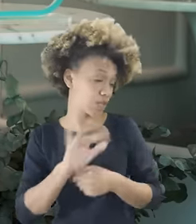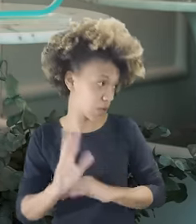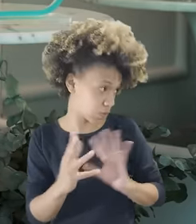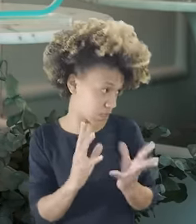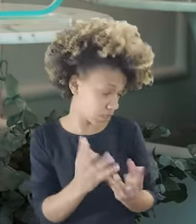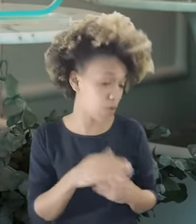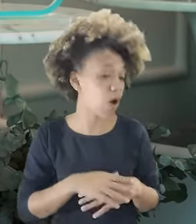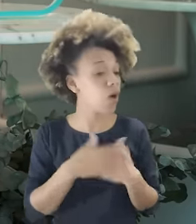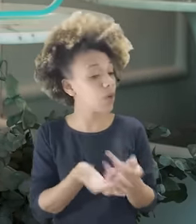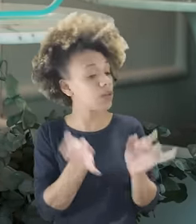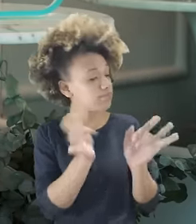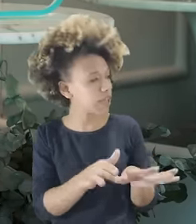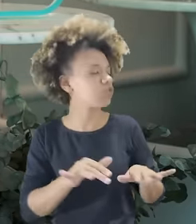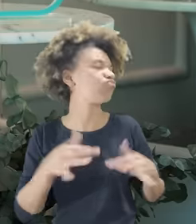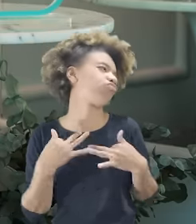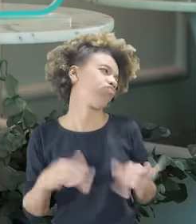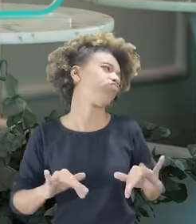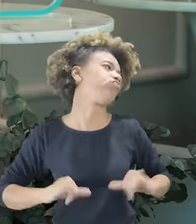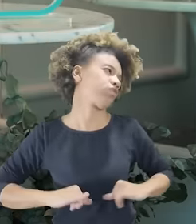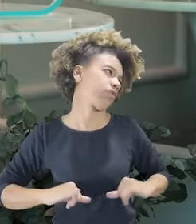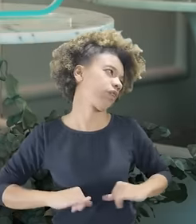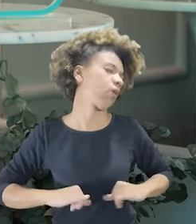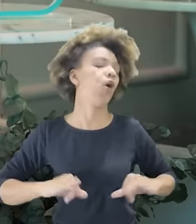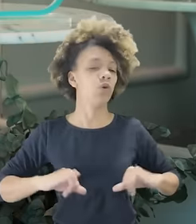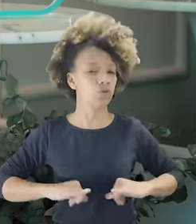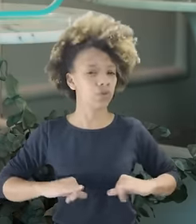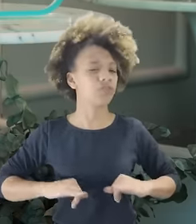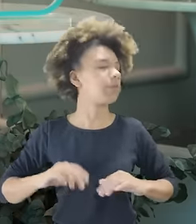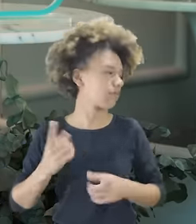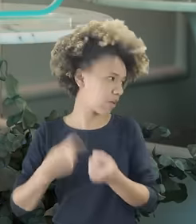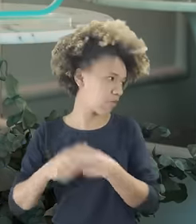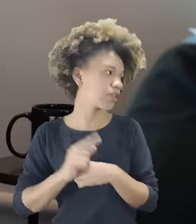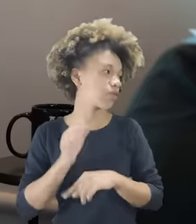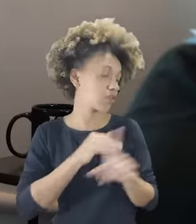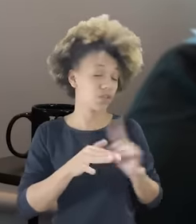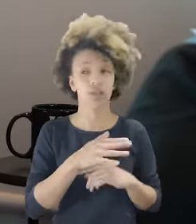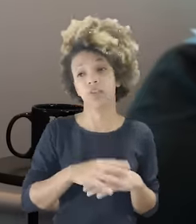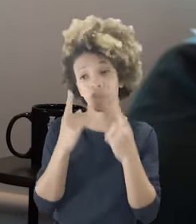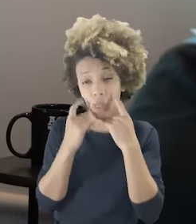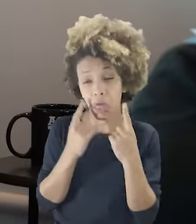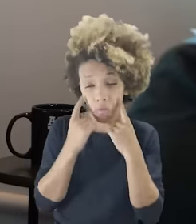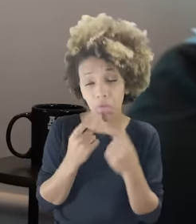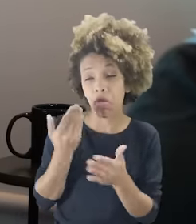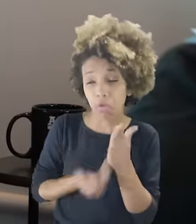aconteceram quando a pessoa sofreu o sofrimento é evolução da sociedade